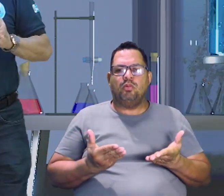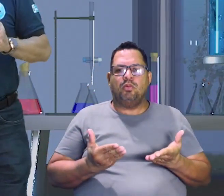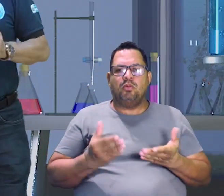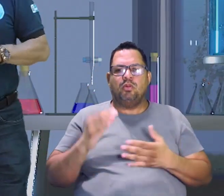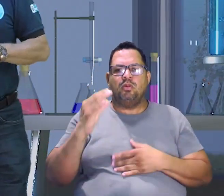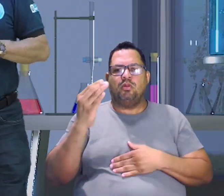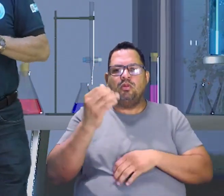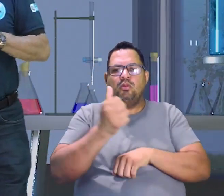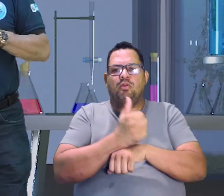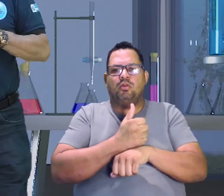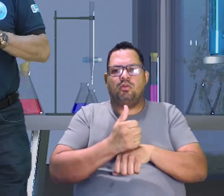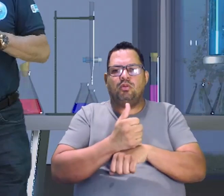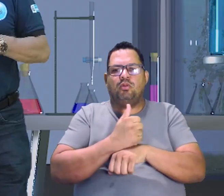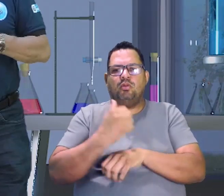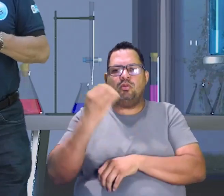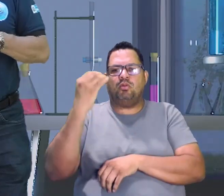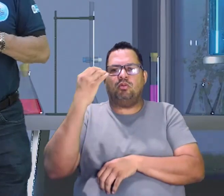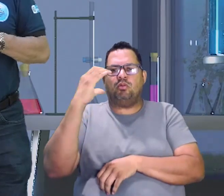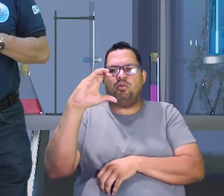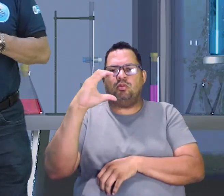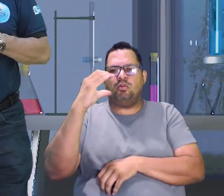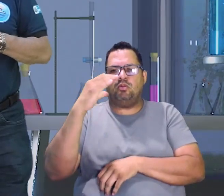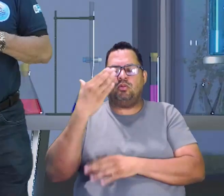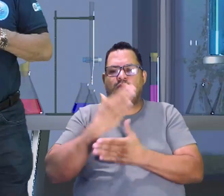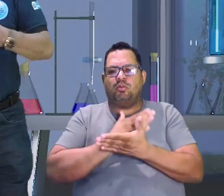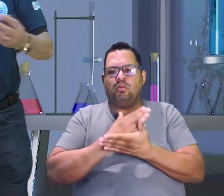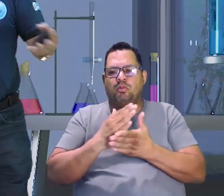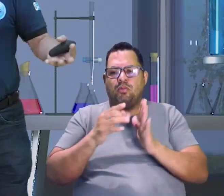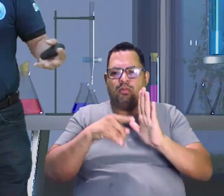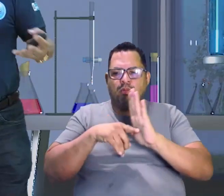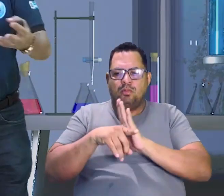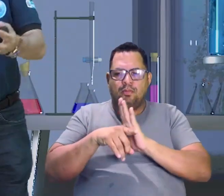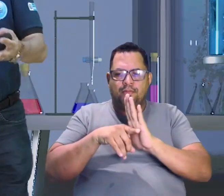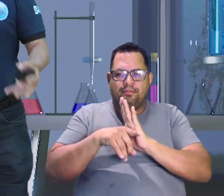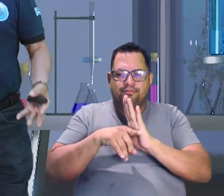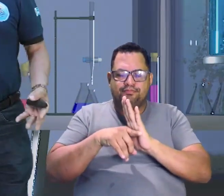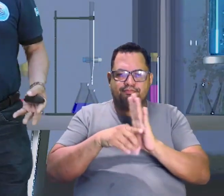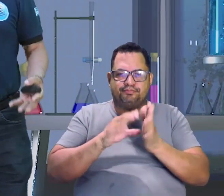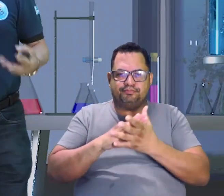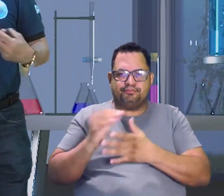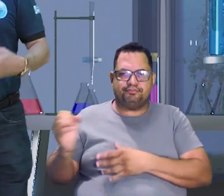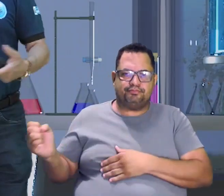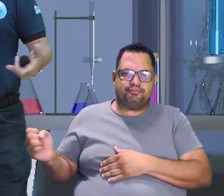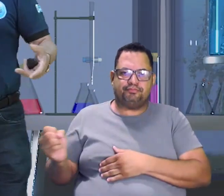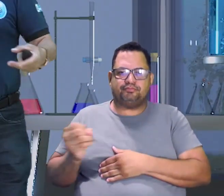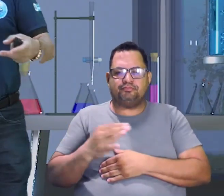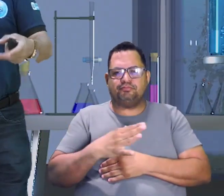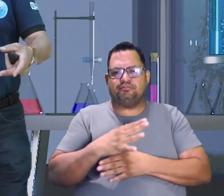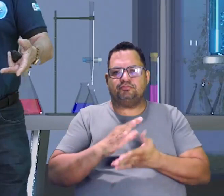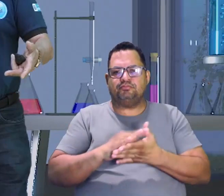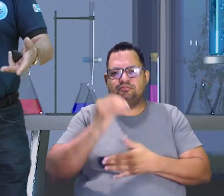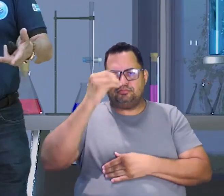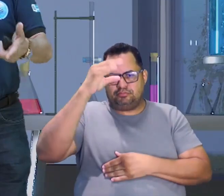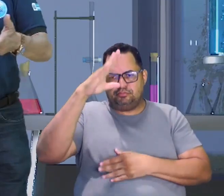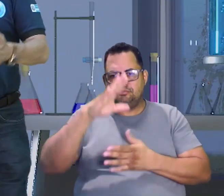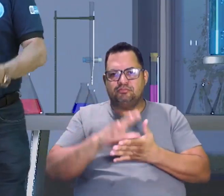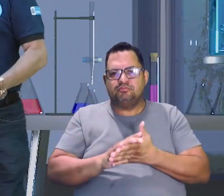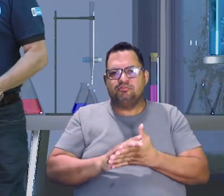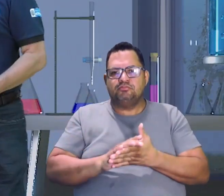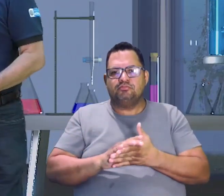os cientistas começam a pesquisar e descobrir fatos novos, né, através do que a gente chamava